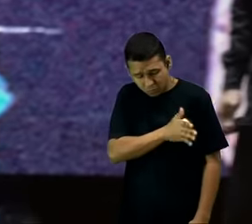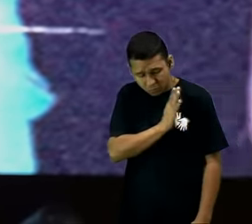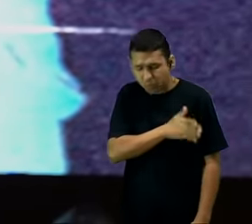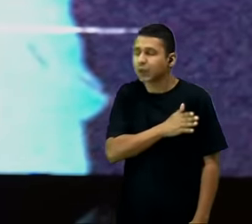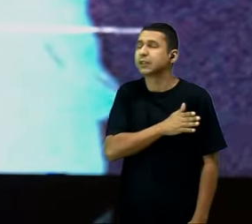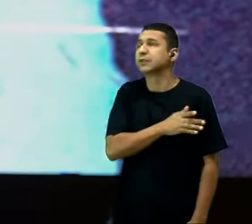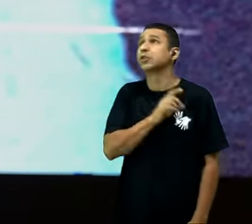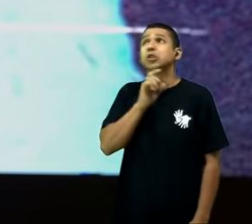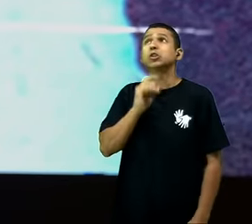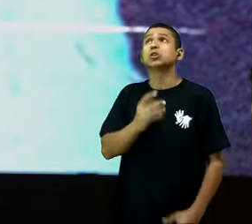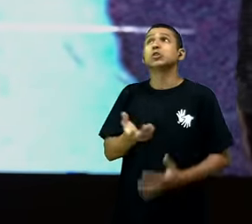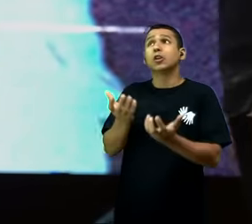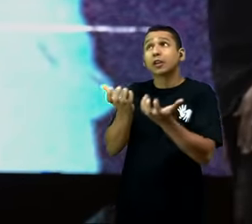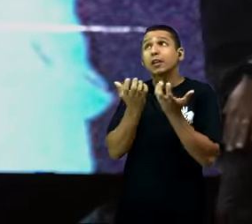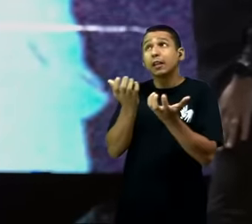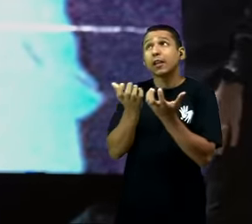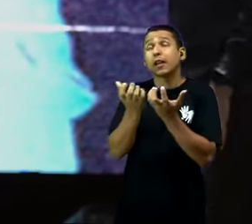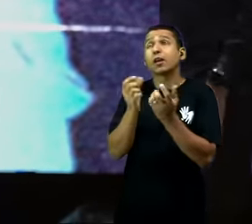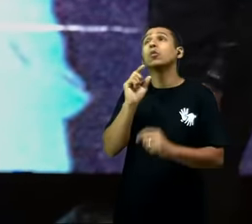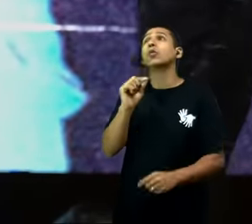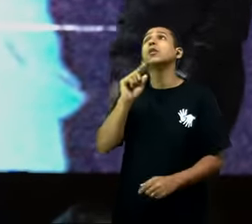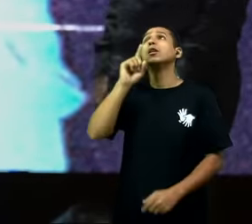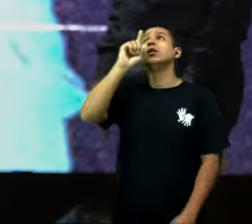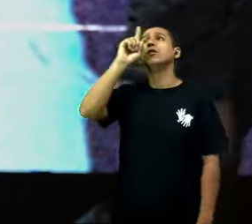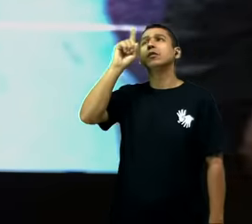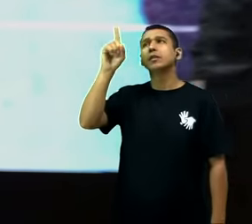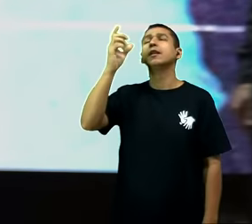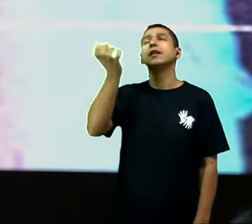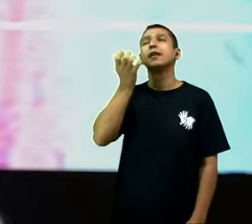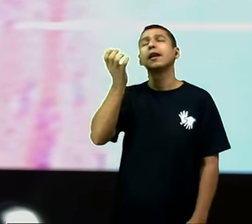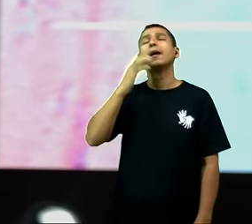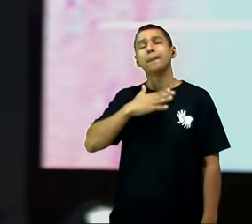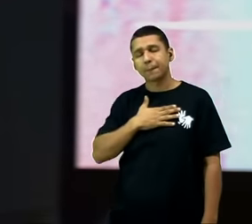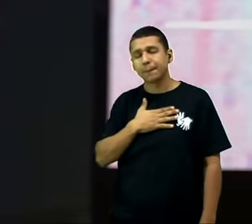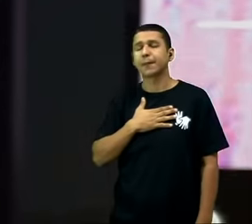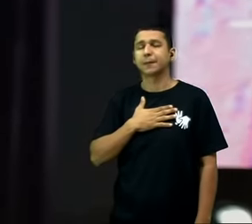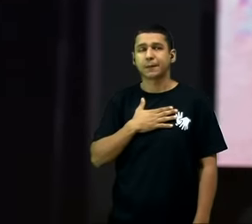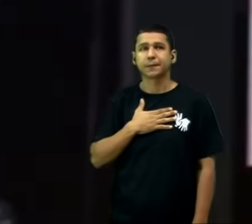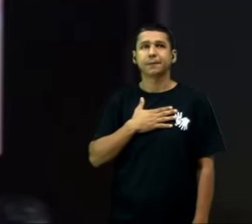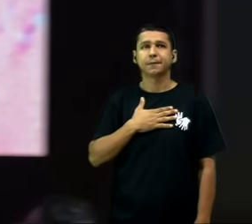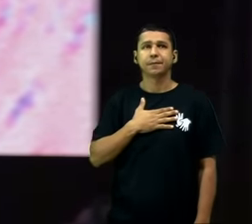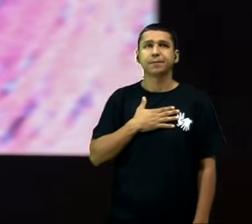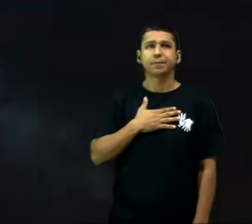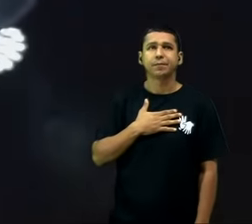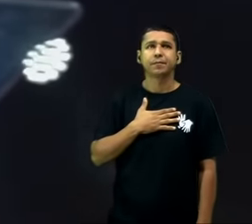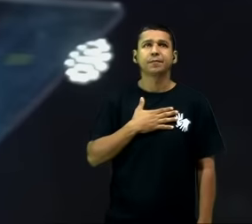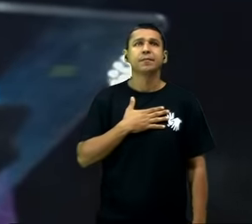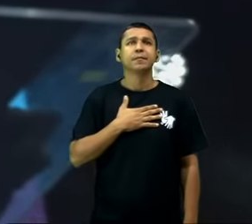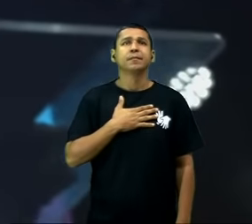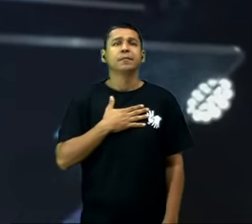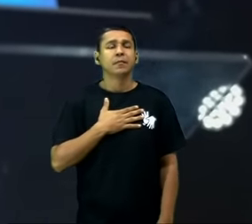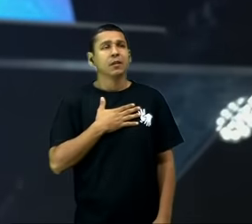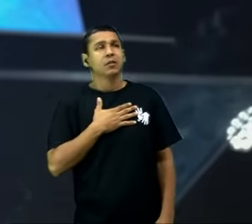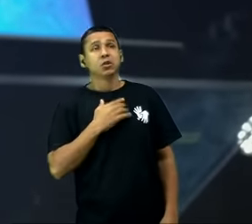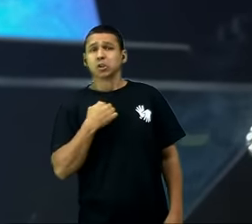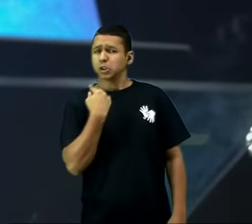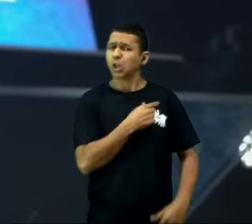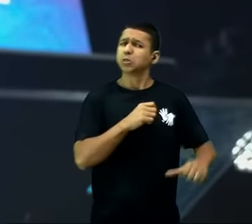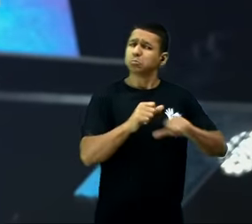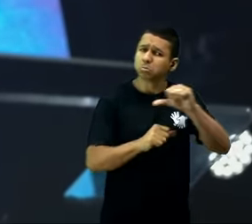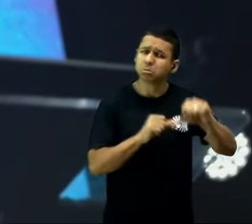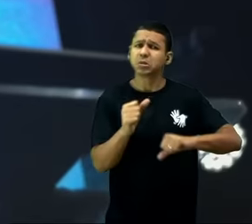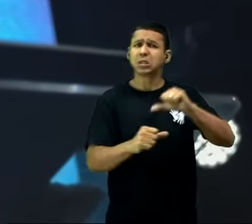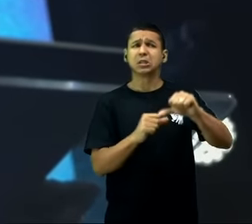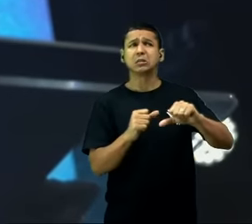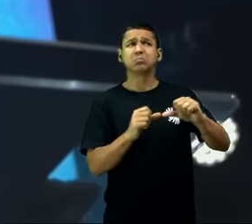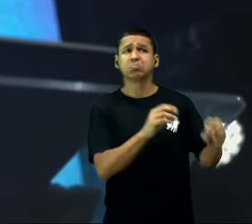Senhor quer. tem essa mania de mudar a ordem das coisas, tem